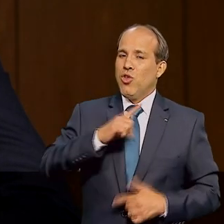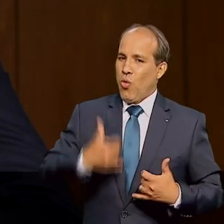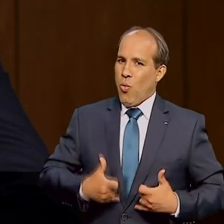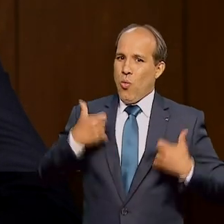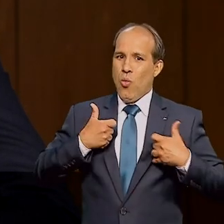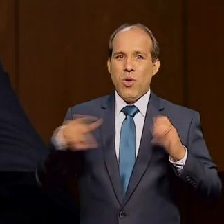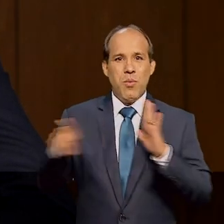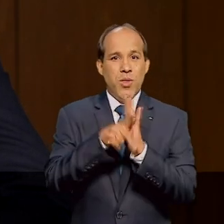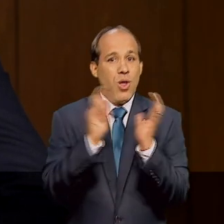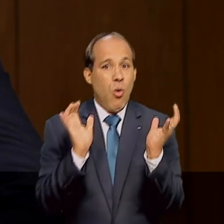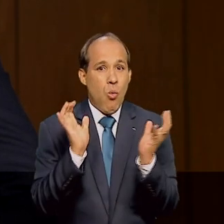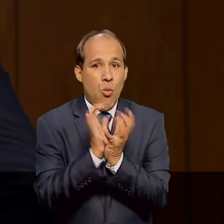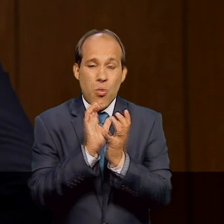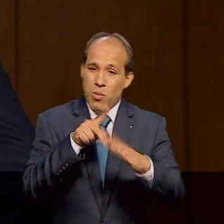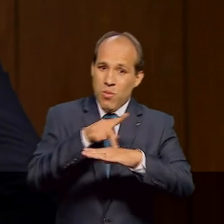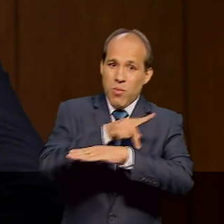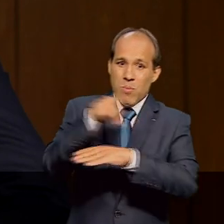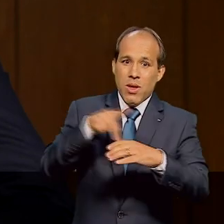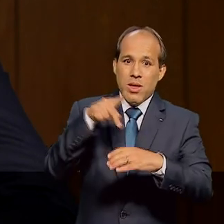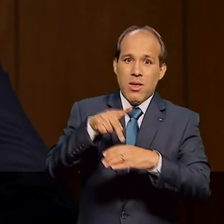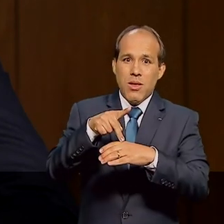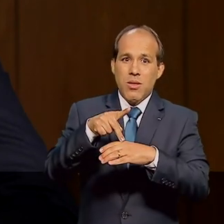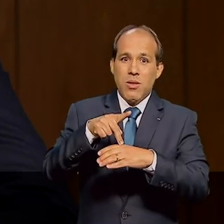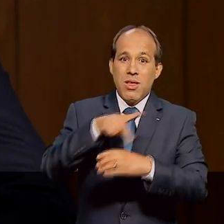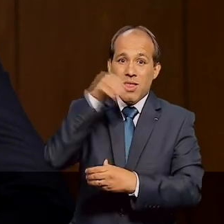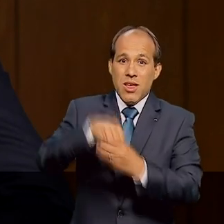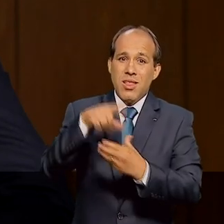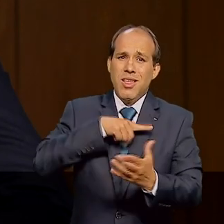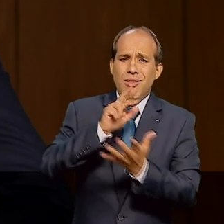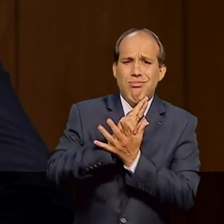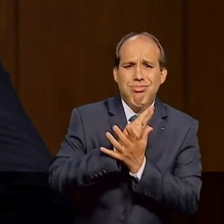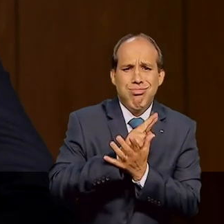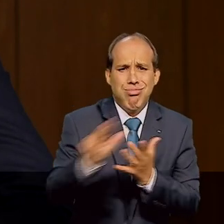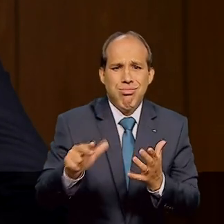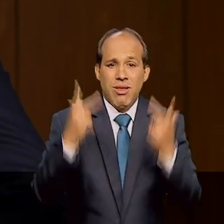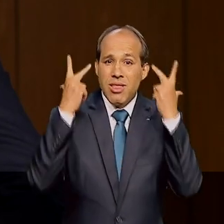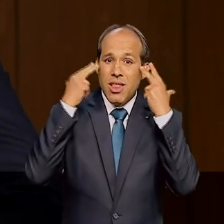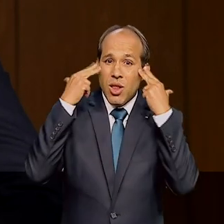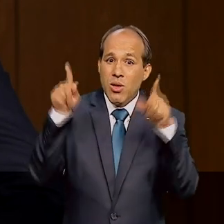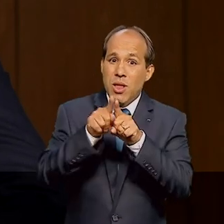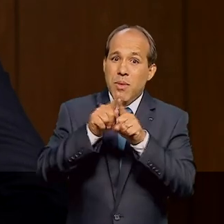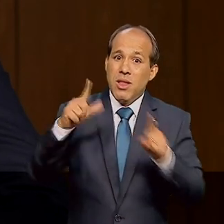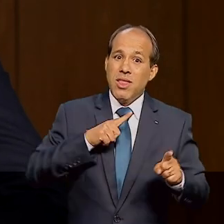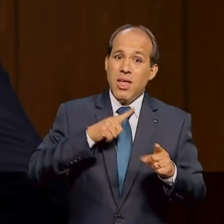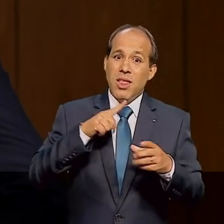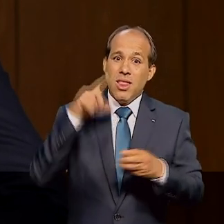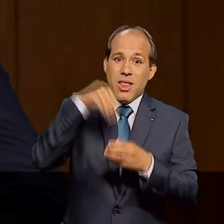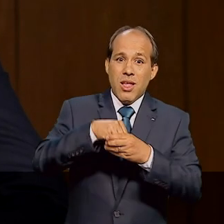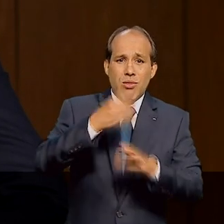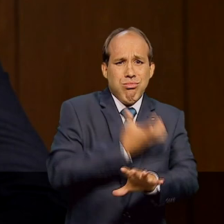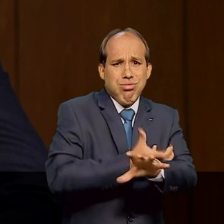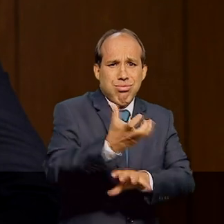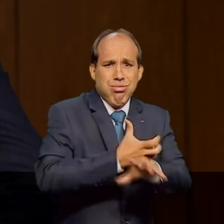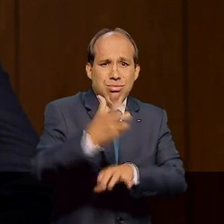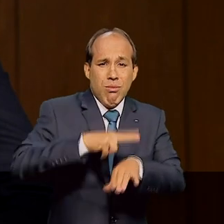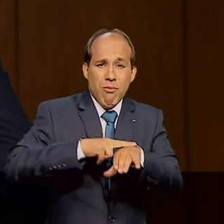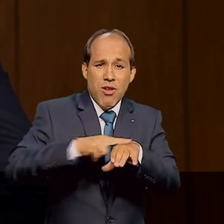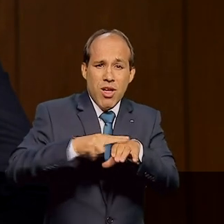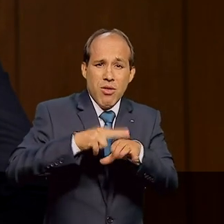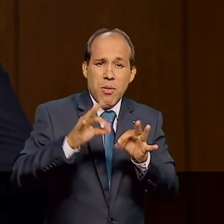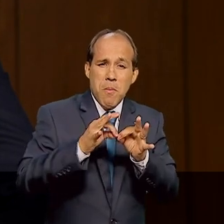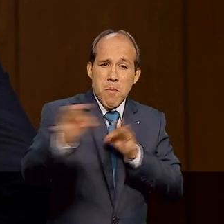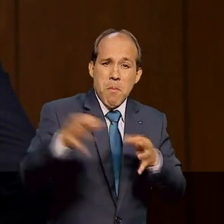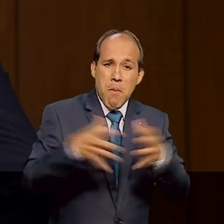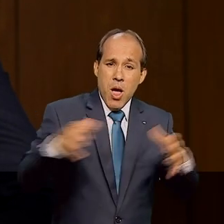Brasil temos orgulho de pertencer ao grupo de países megadiversos e de possui amores a gestação